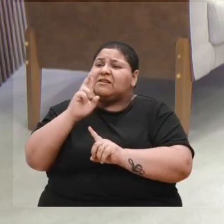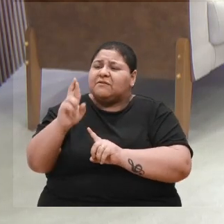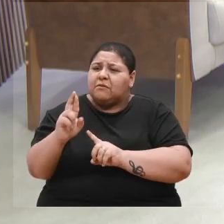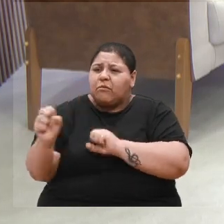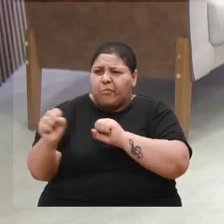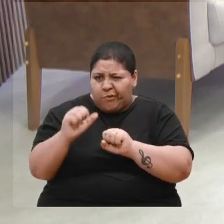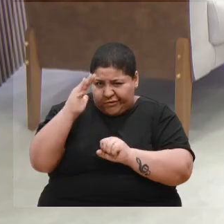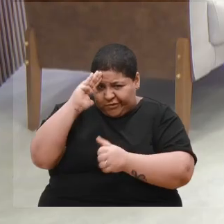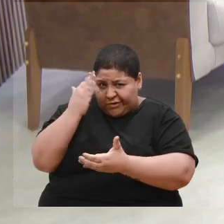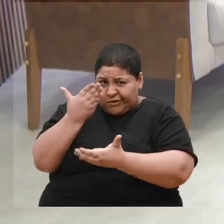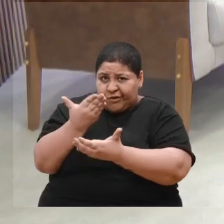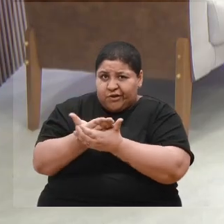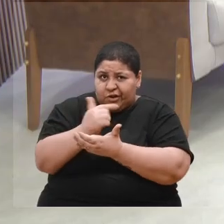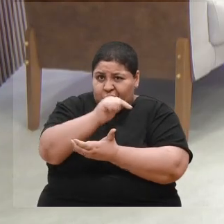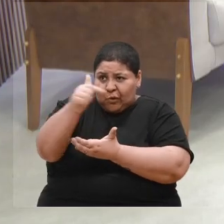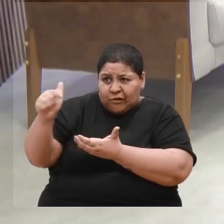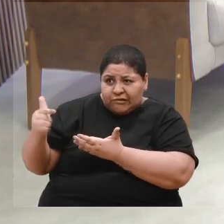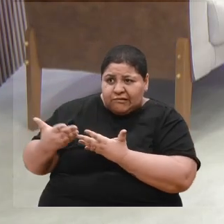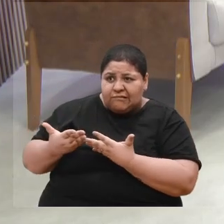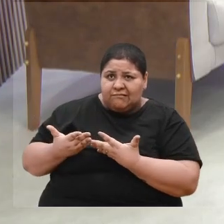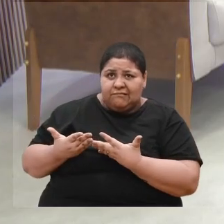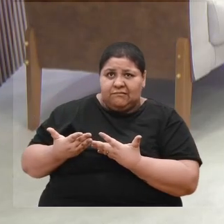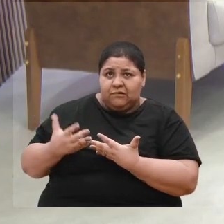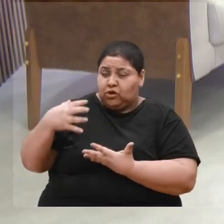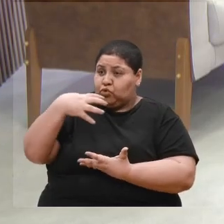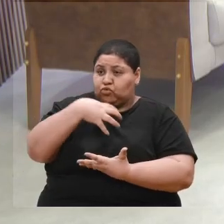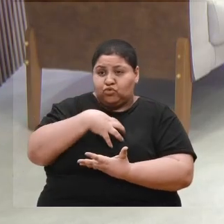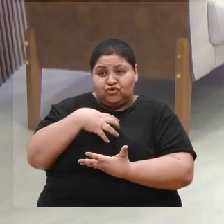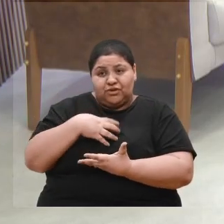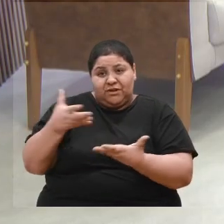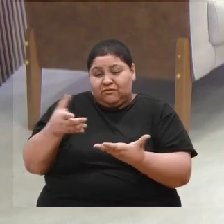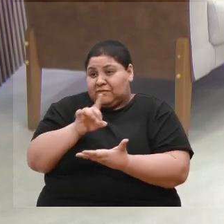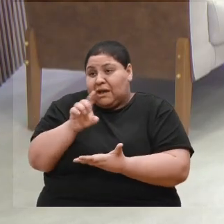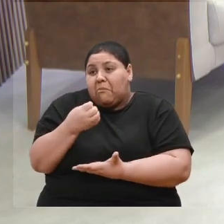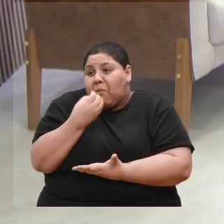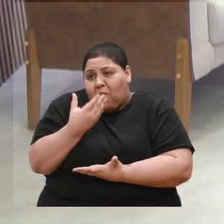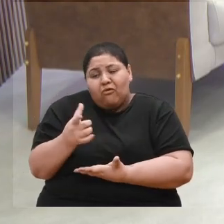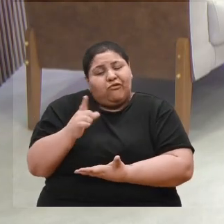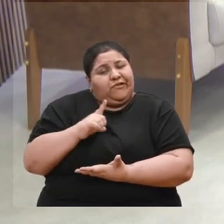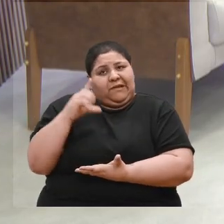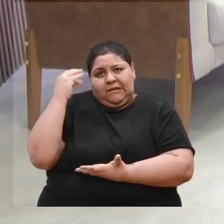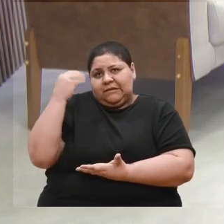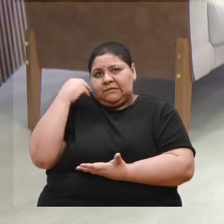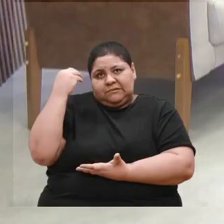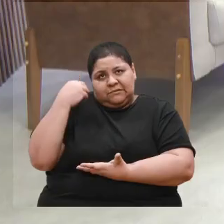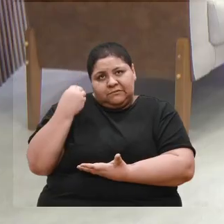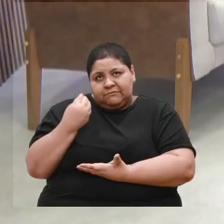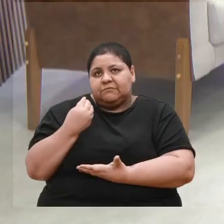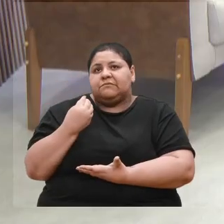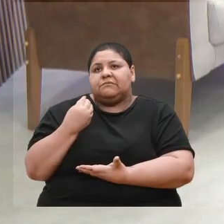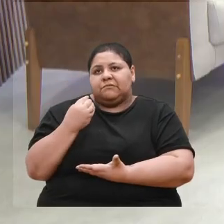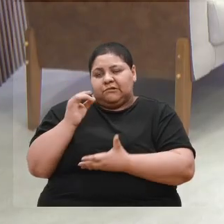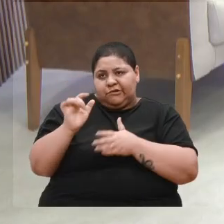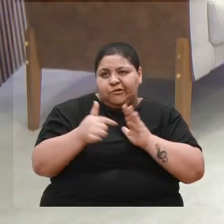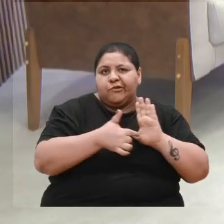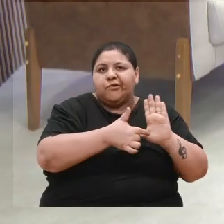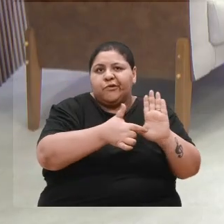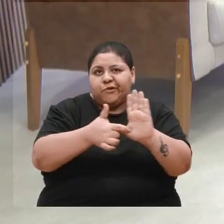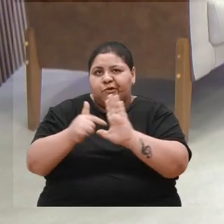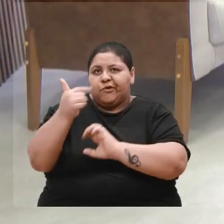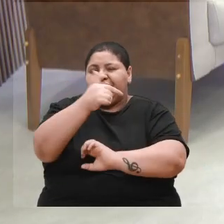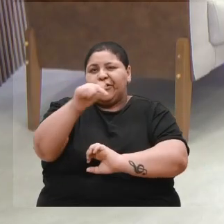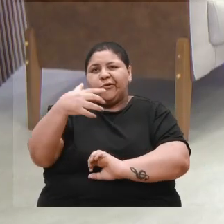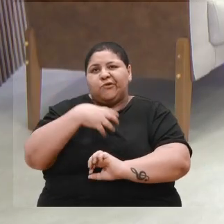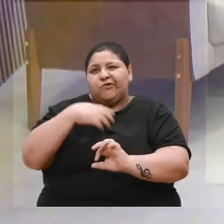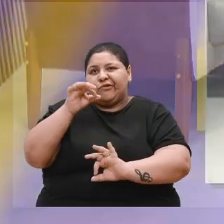mas e a gente pode acreditar noutra coisa? Porque do jeito que tá, não tá bom. A gente teve experiências, né, que demonstram que